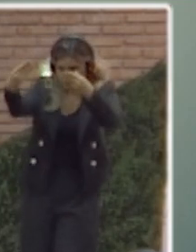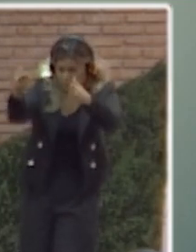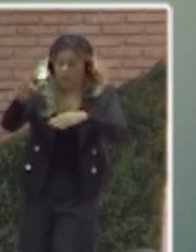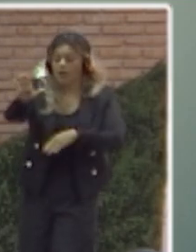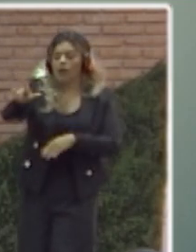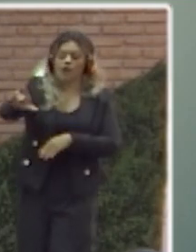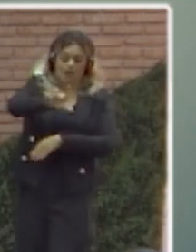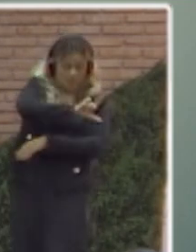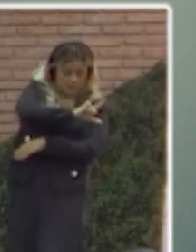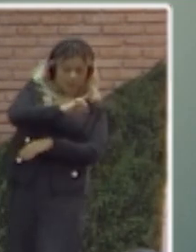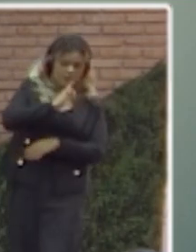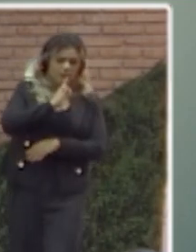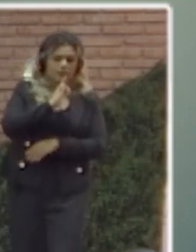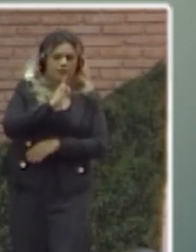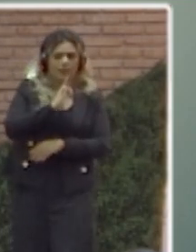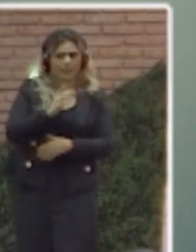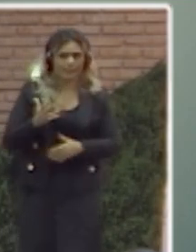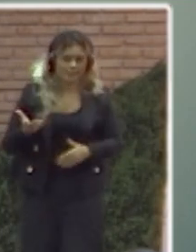uma